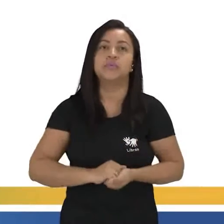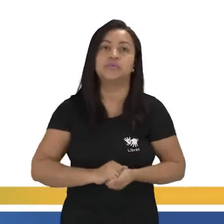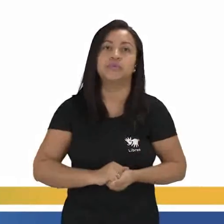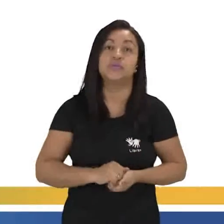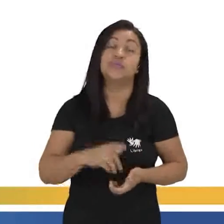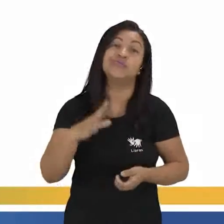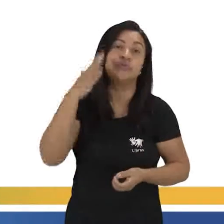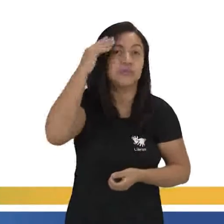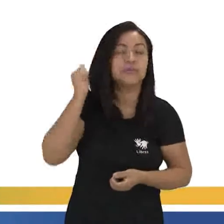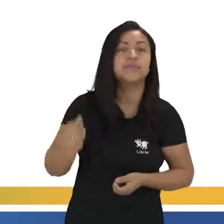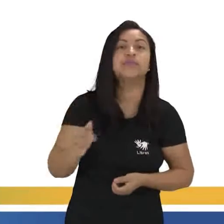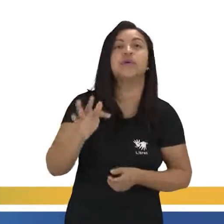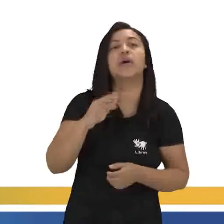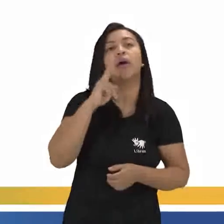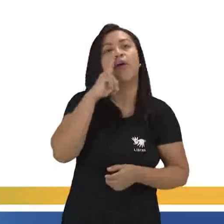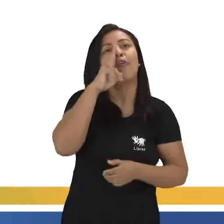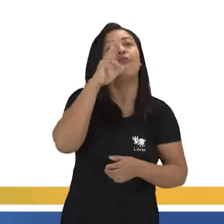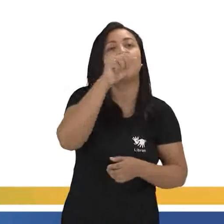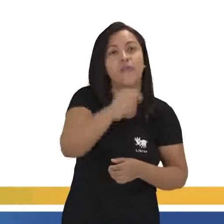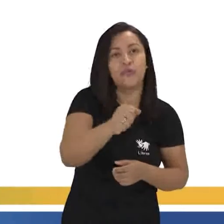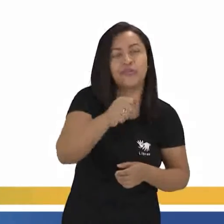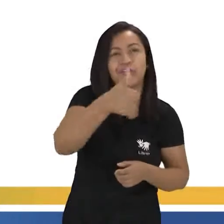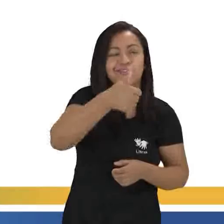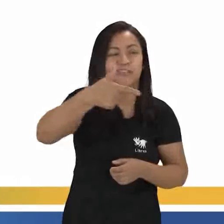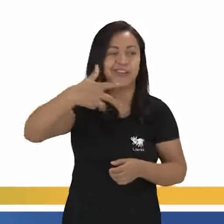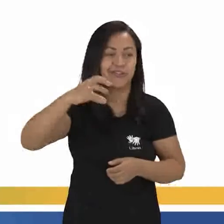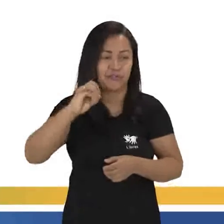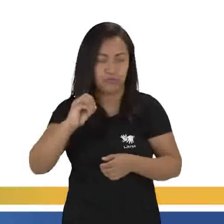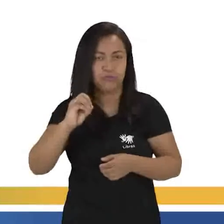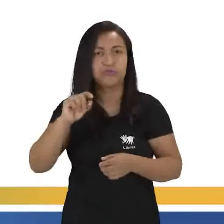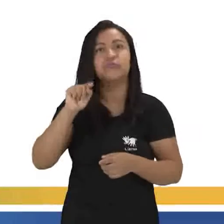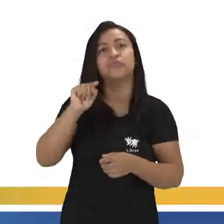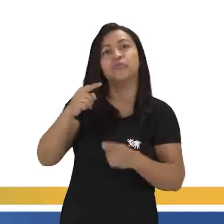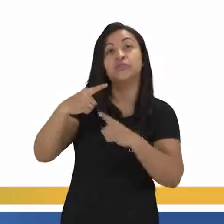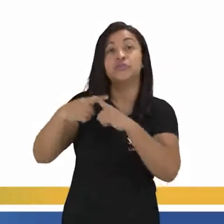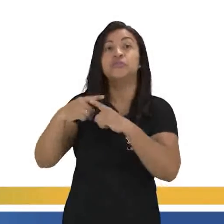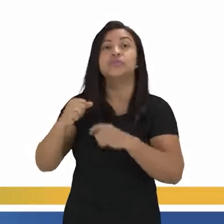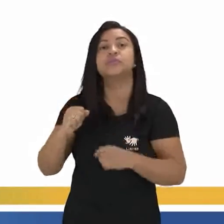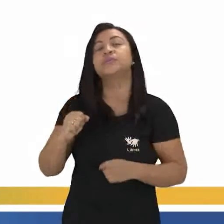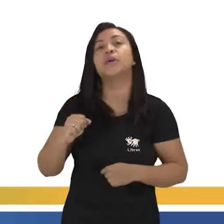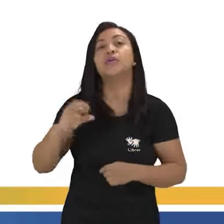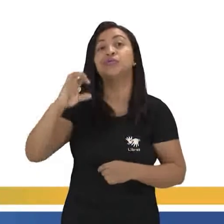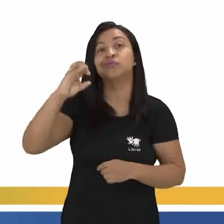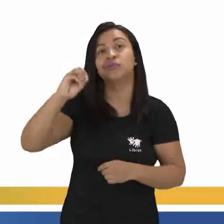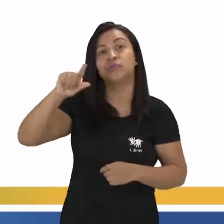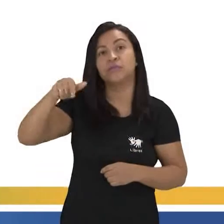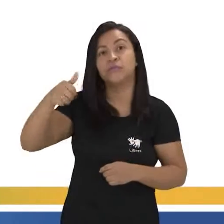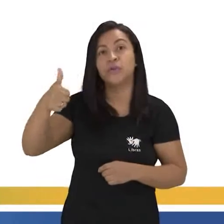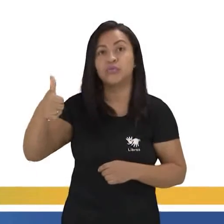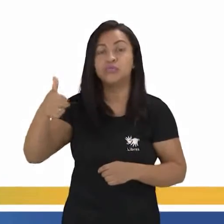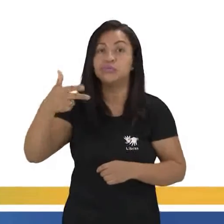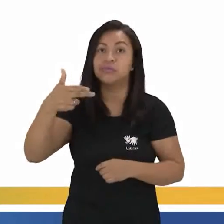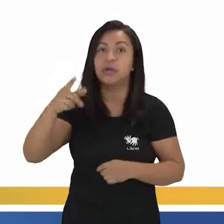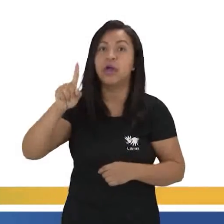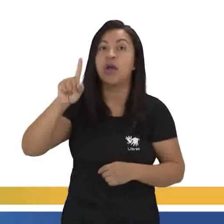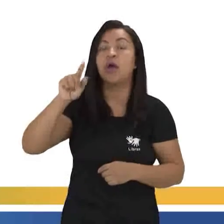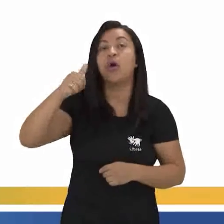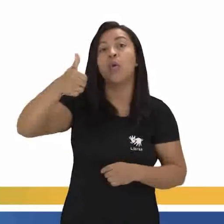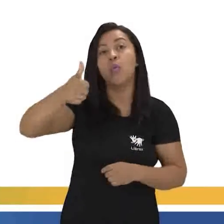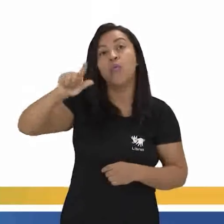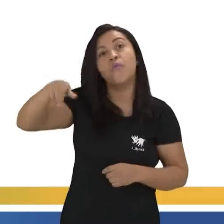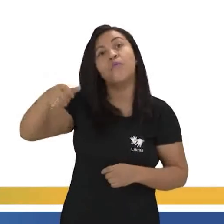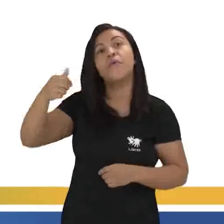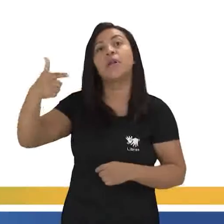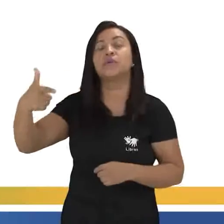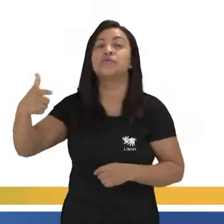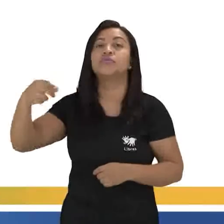força é 120 e o tempo é 0,1. Multiplicando 120 por 0,1, nós vamos ter 1,2 Newton